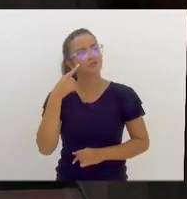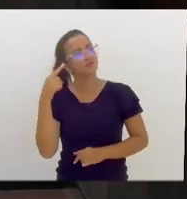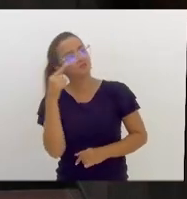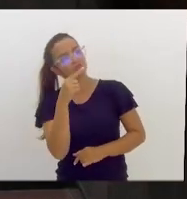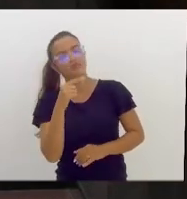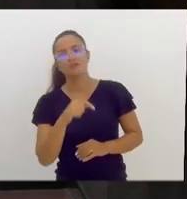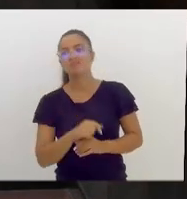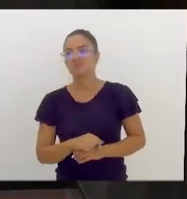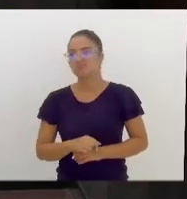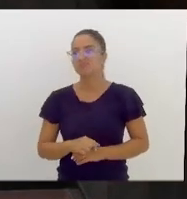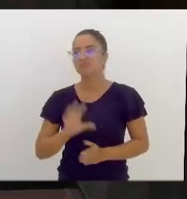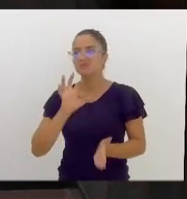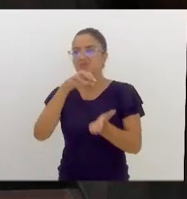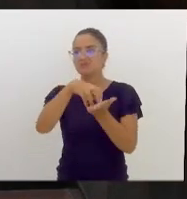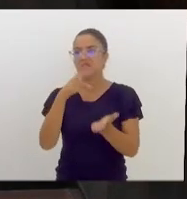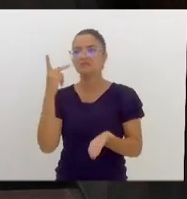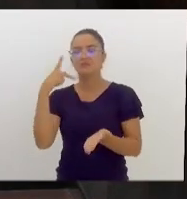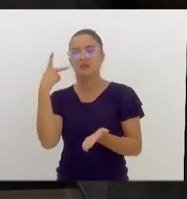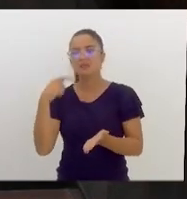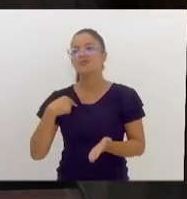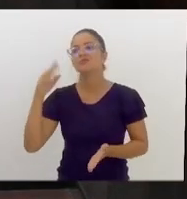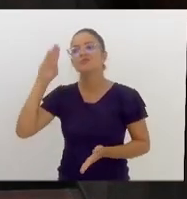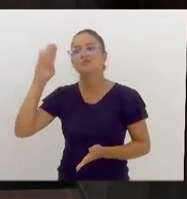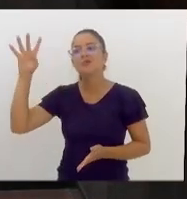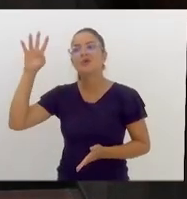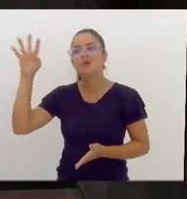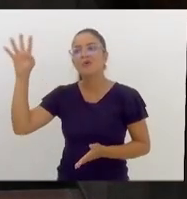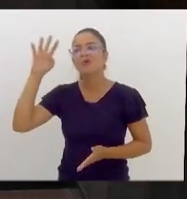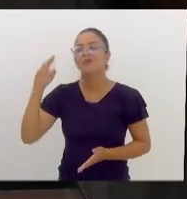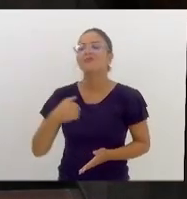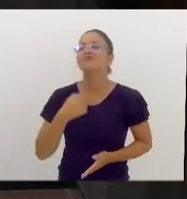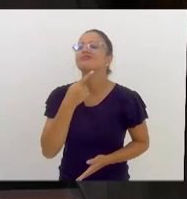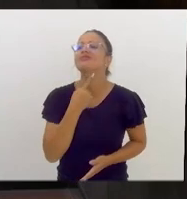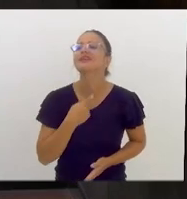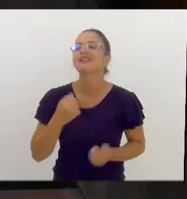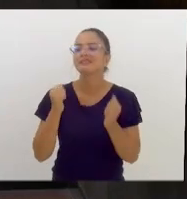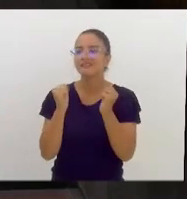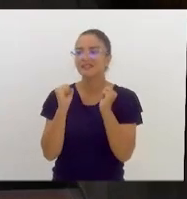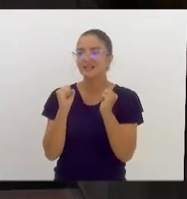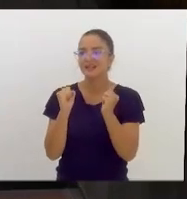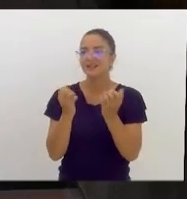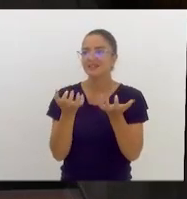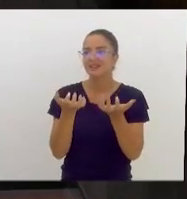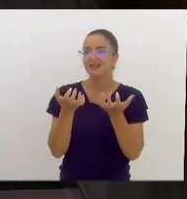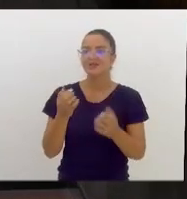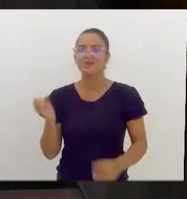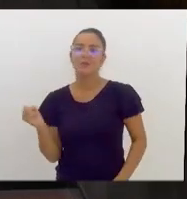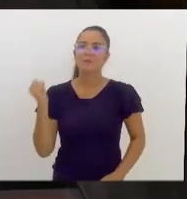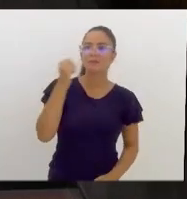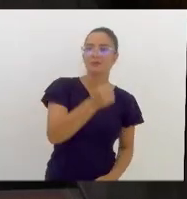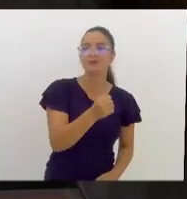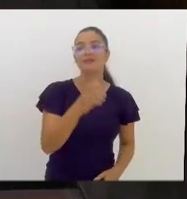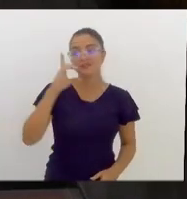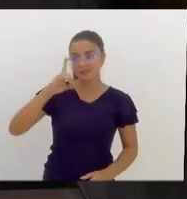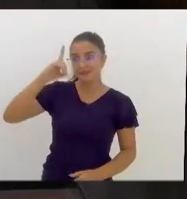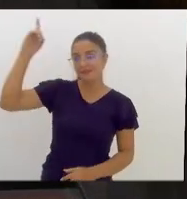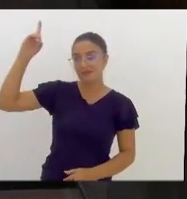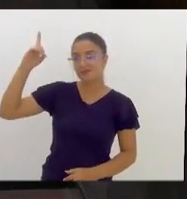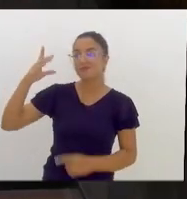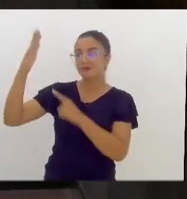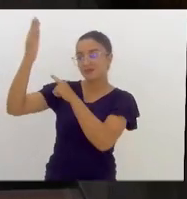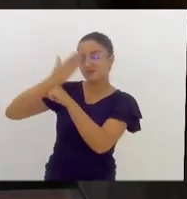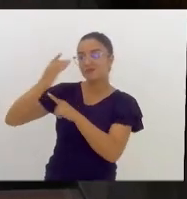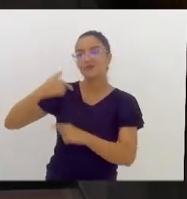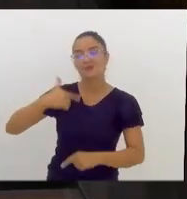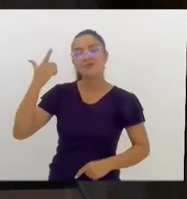comigo um sonho de um dia representar uma parcela significativa da população do Rio de Janeiro, e Deus me permitiu estar no Parlamento